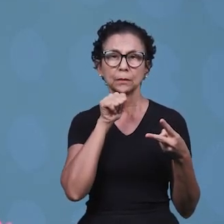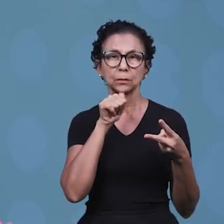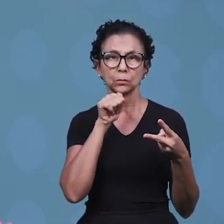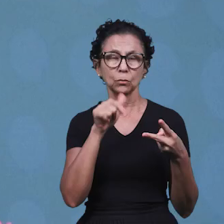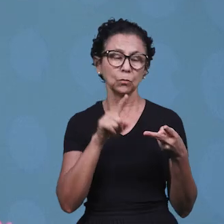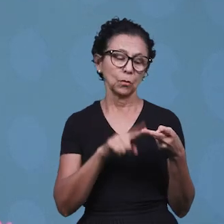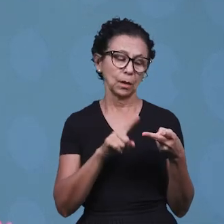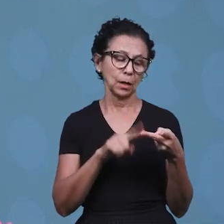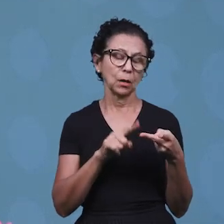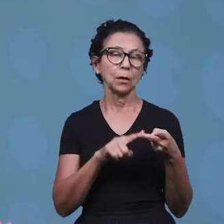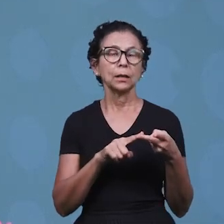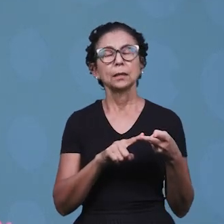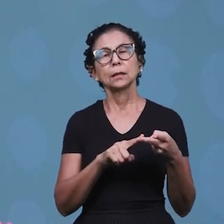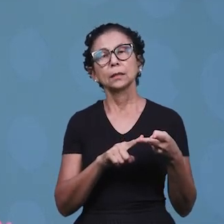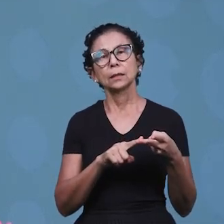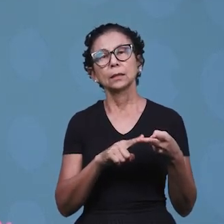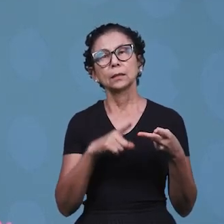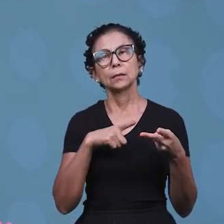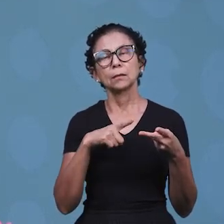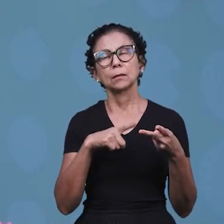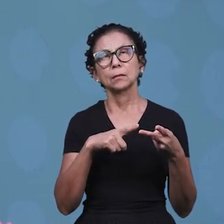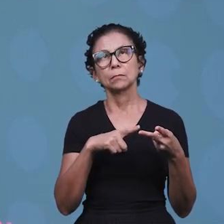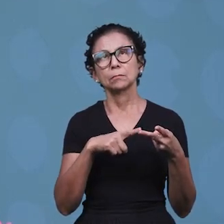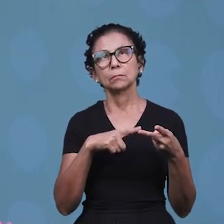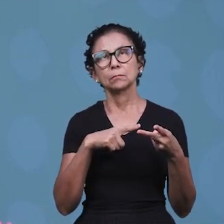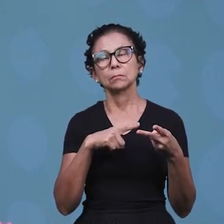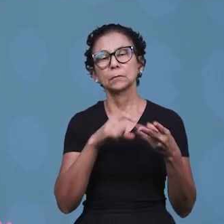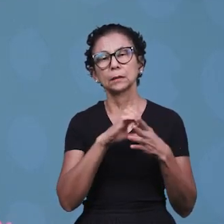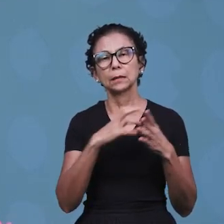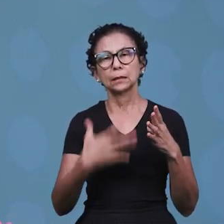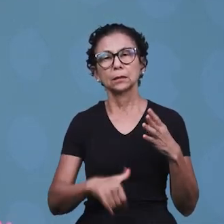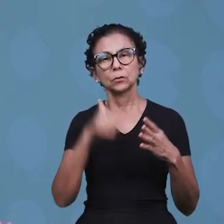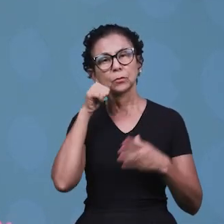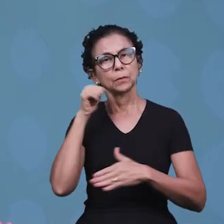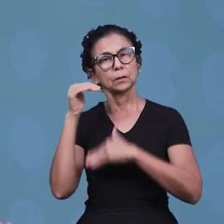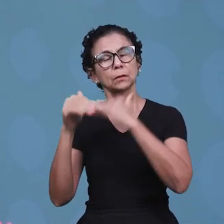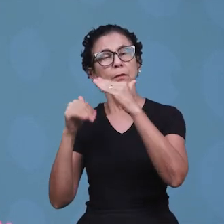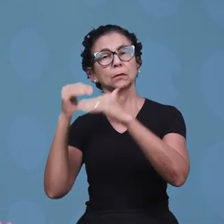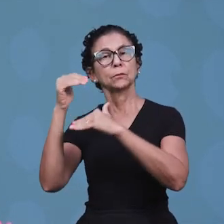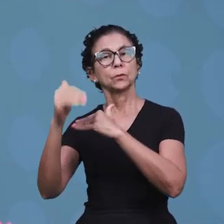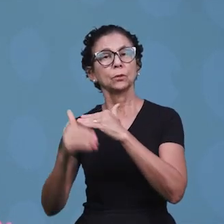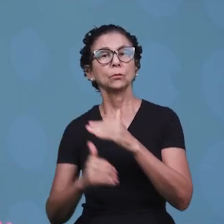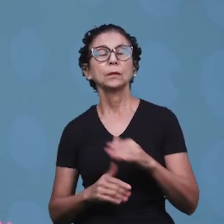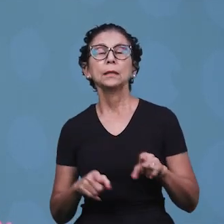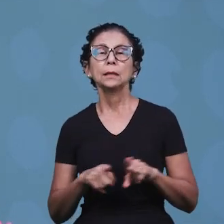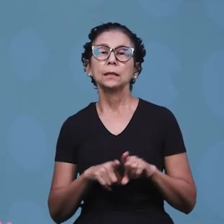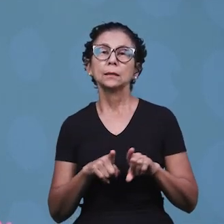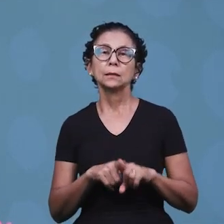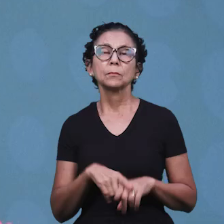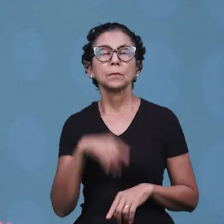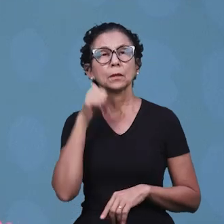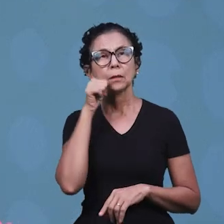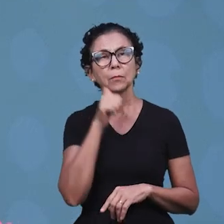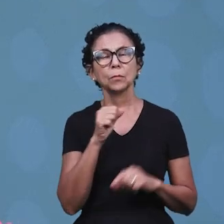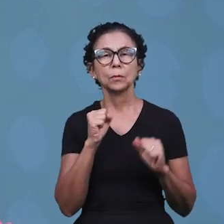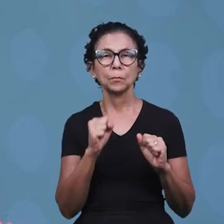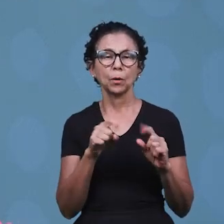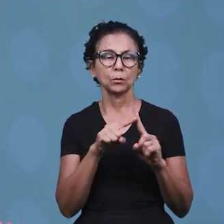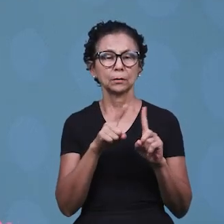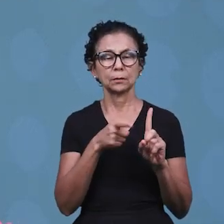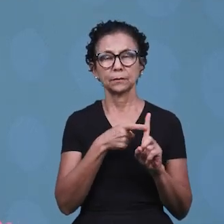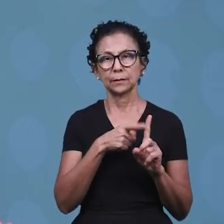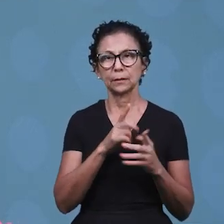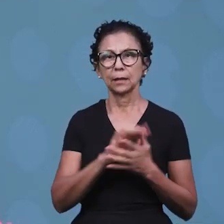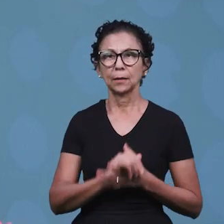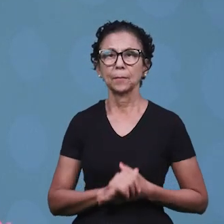características femininas e que atuam na saúde reprodutiva da mulher, né? O estrogênio